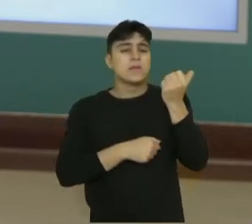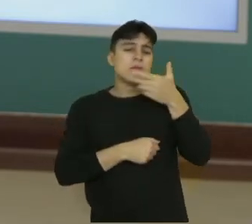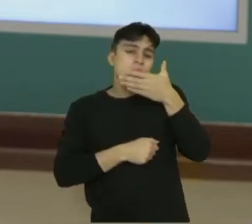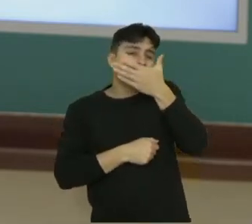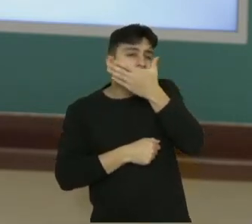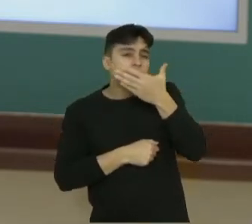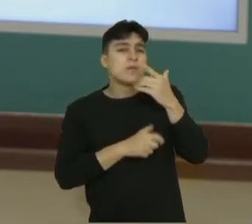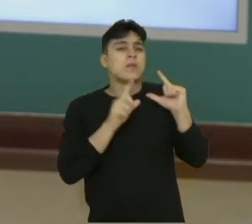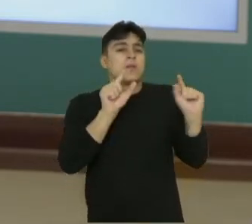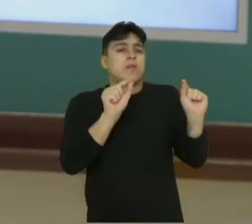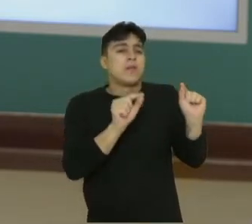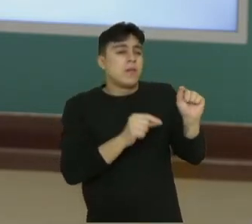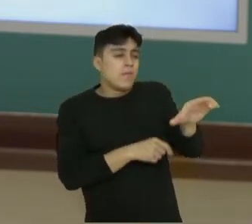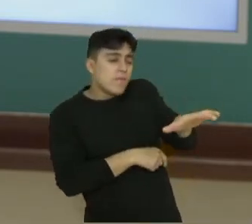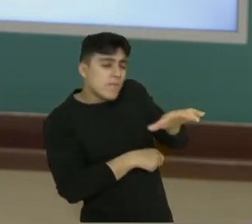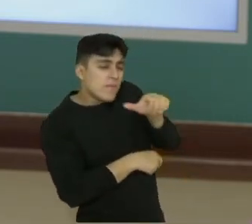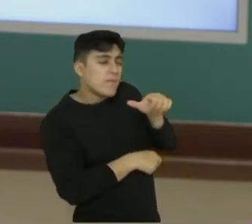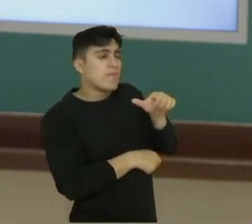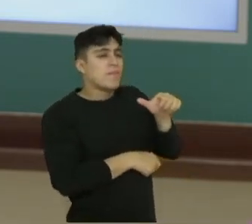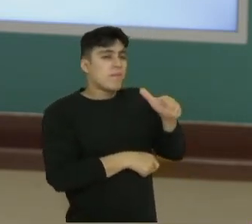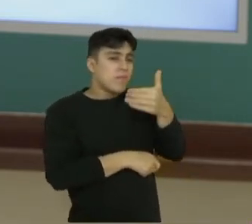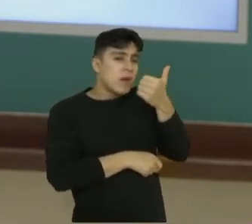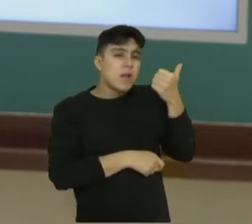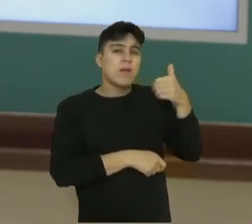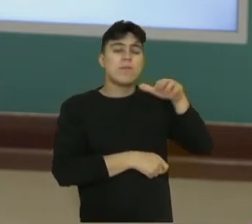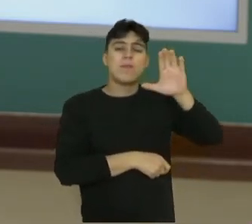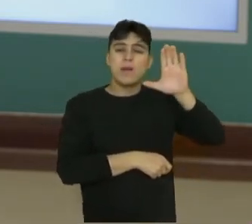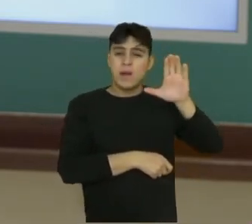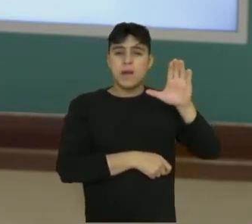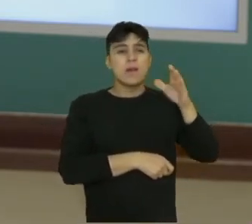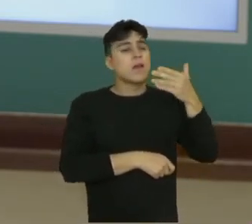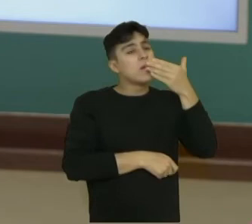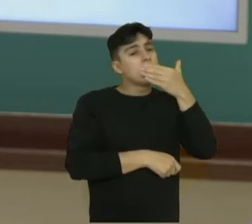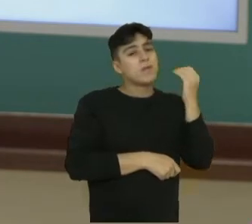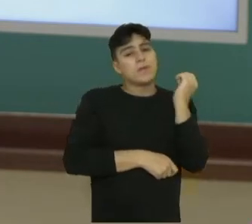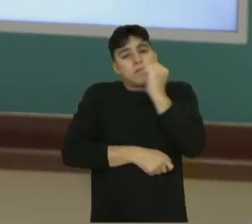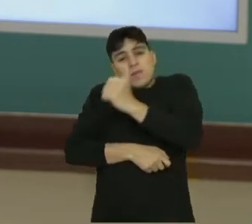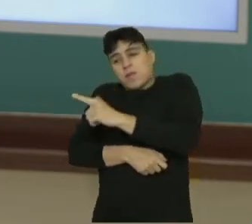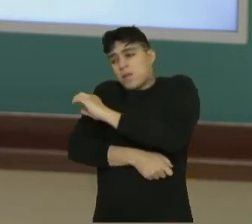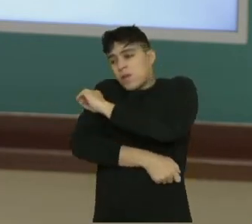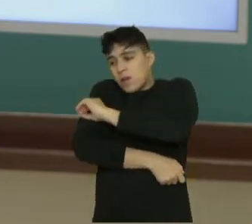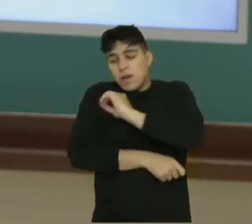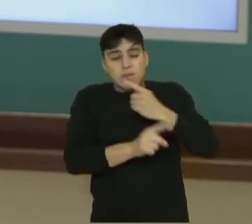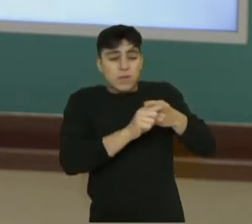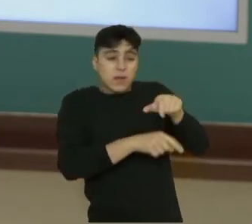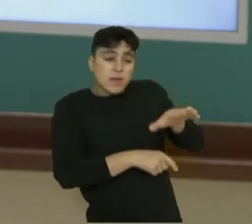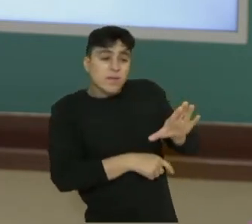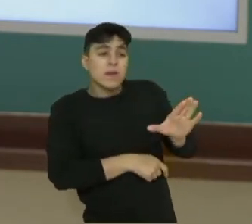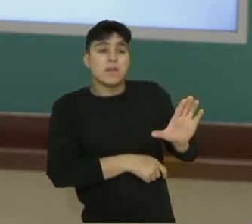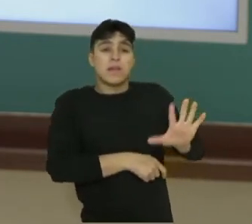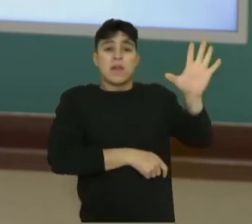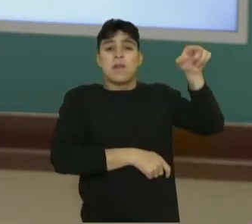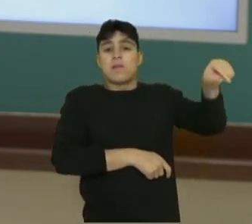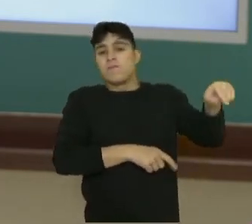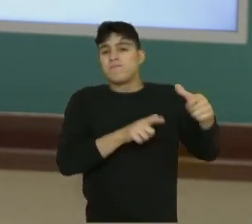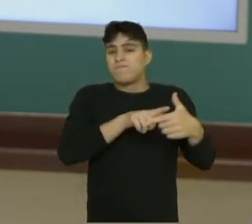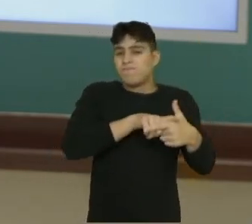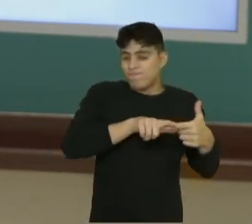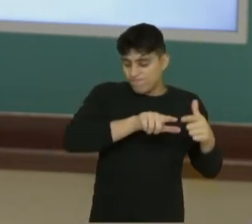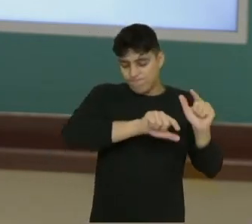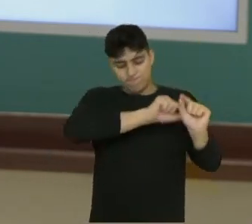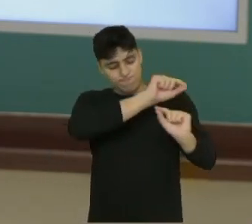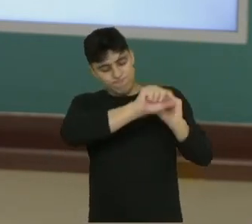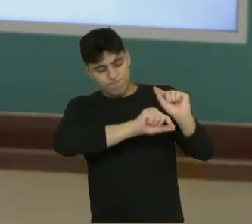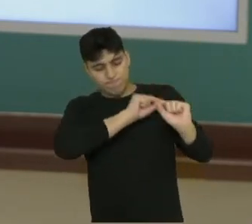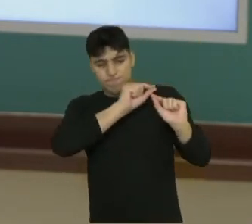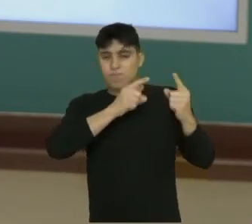vezes se prefere fazer açúcar porque o como está um pouco mais valorizado que o álcool, né? Então tem alguns problemas disso aí, mas isso aí você tem a